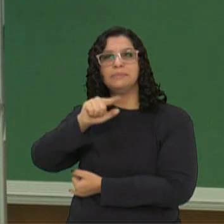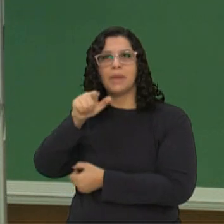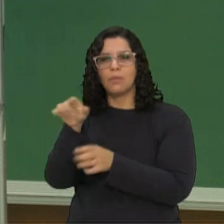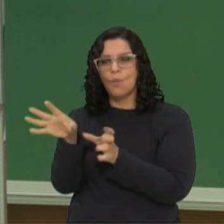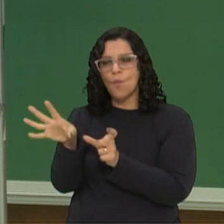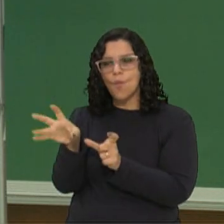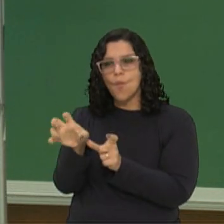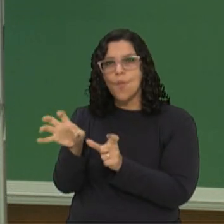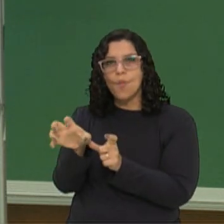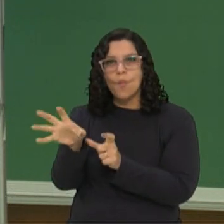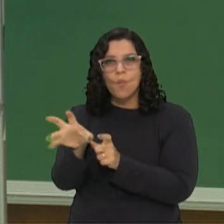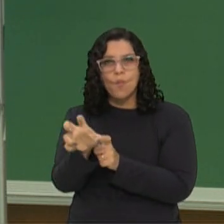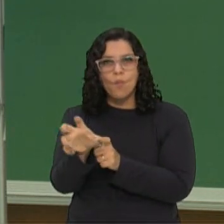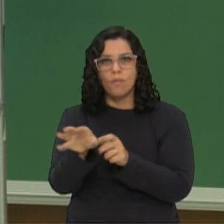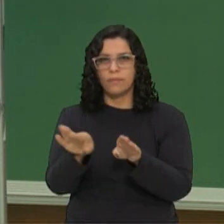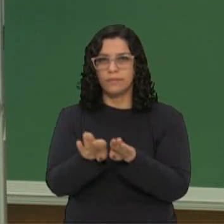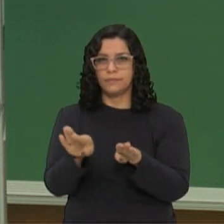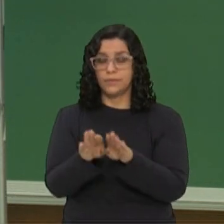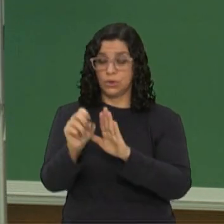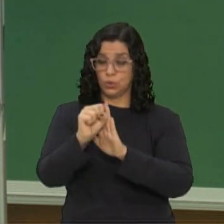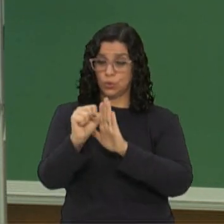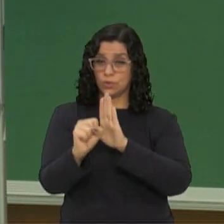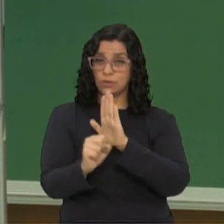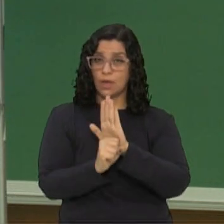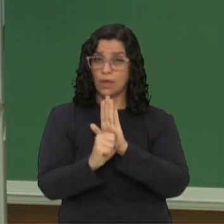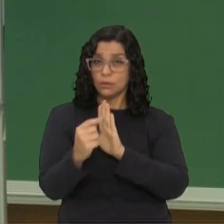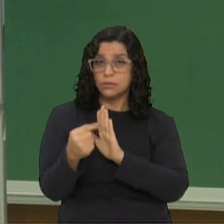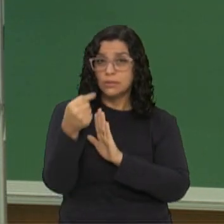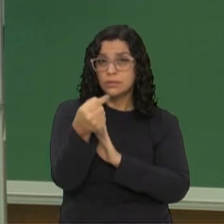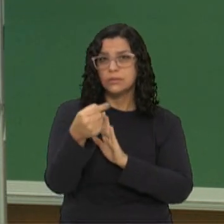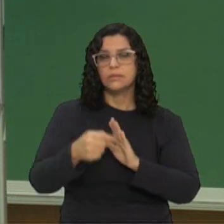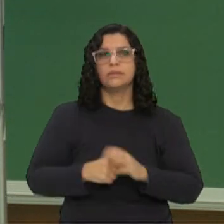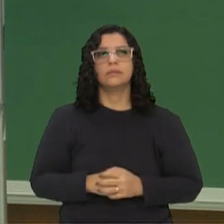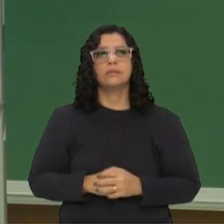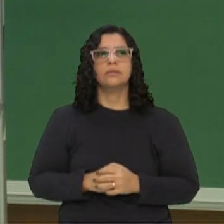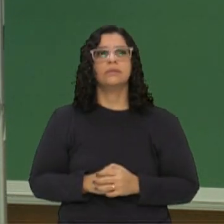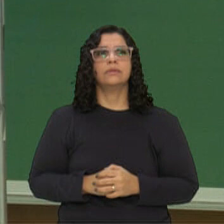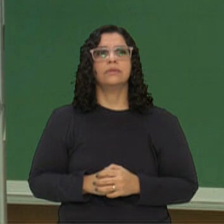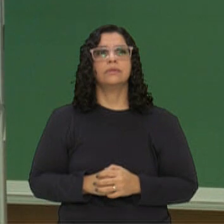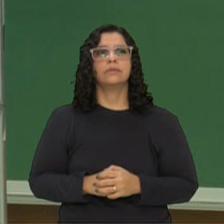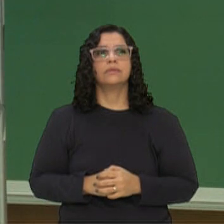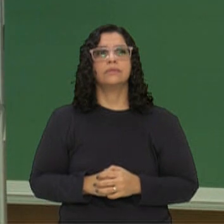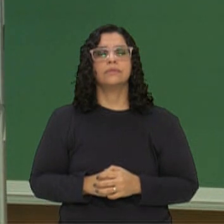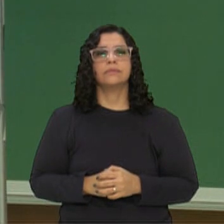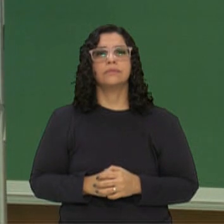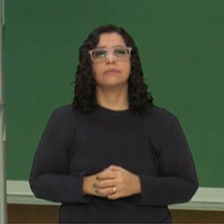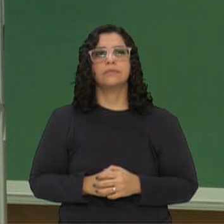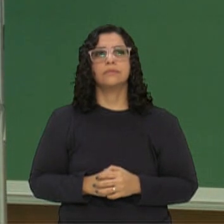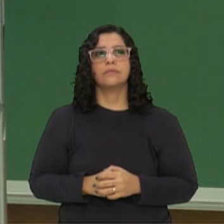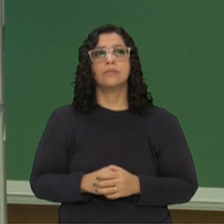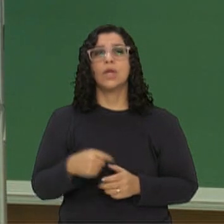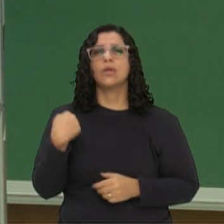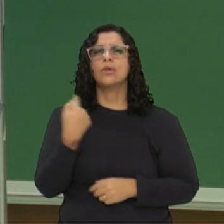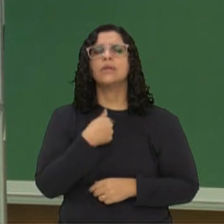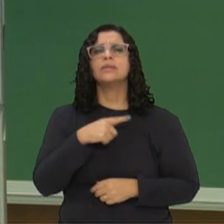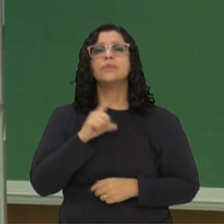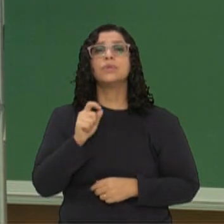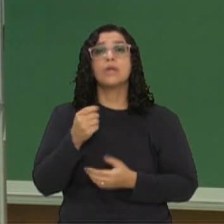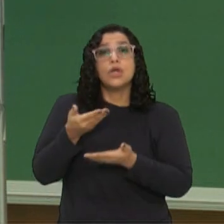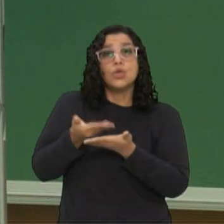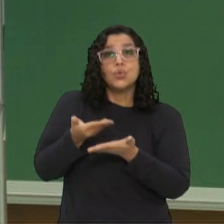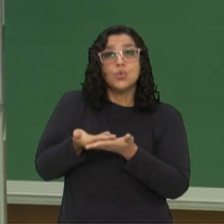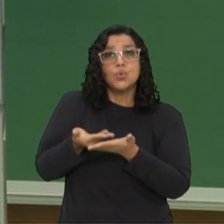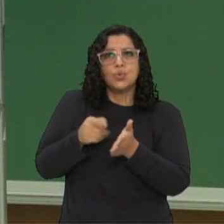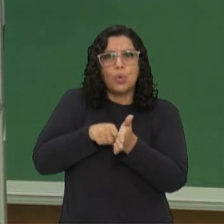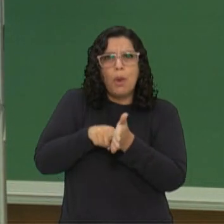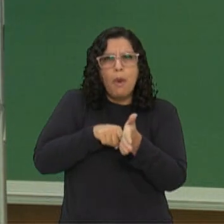apenas no século mais tarde, né? Apenas mais tarde, nós temos aqui estudos